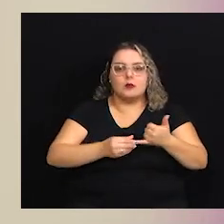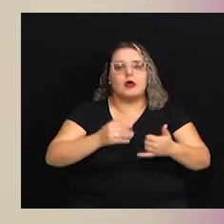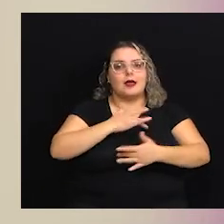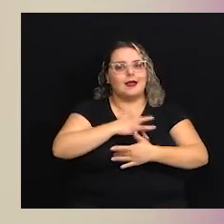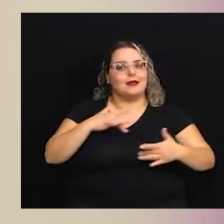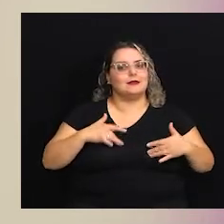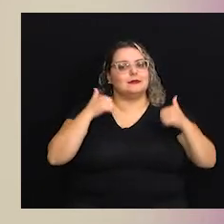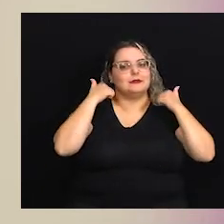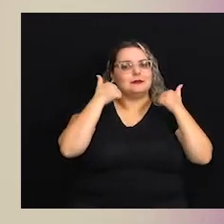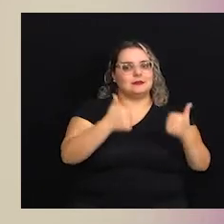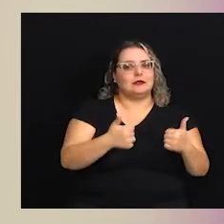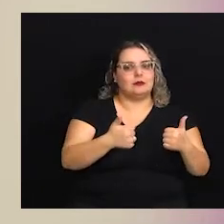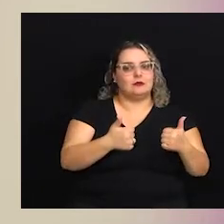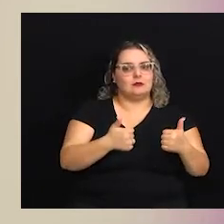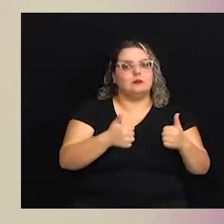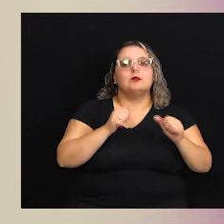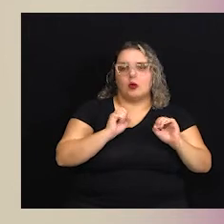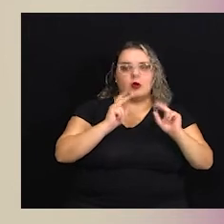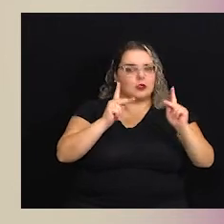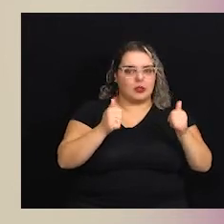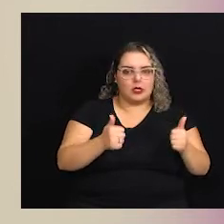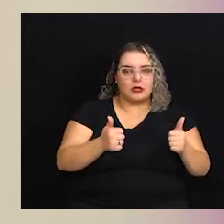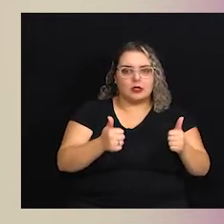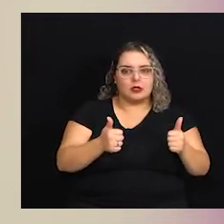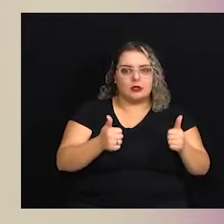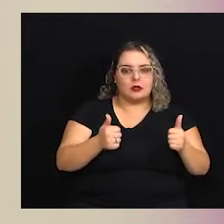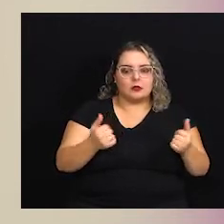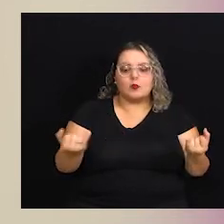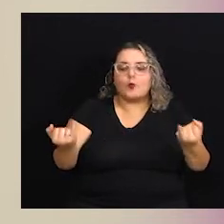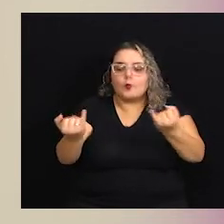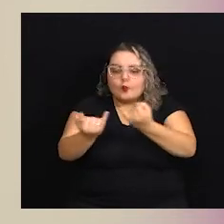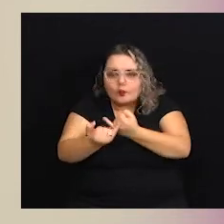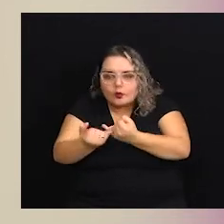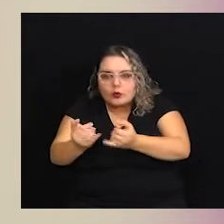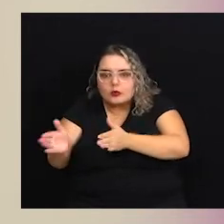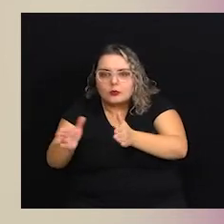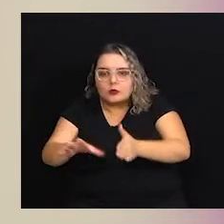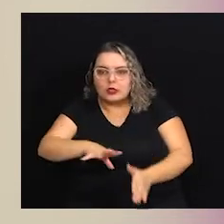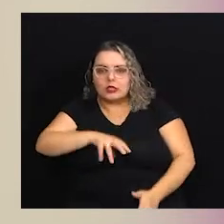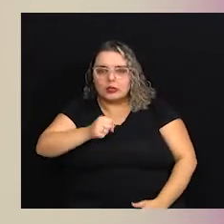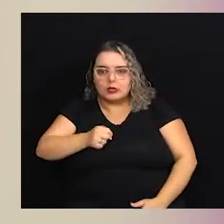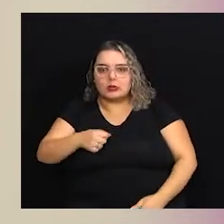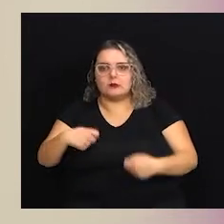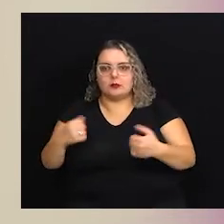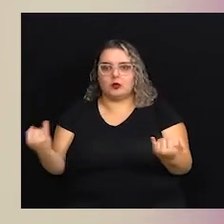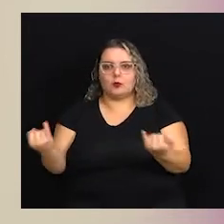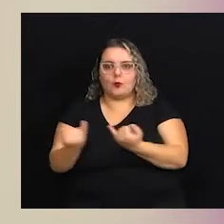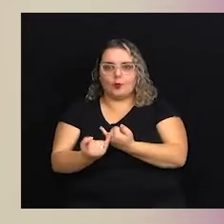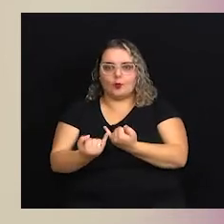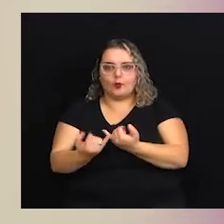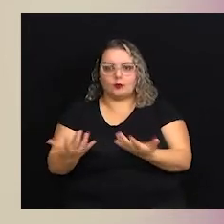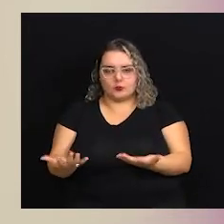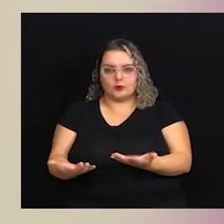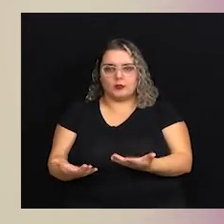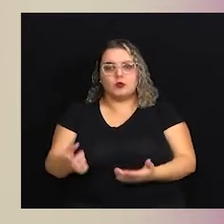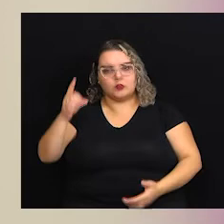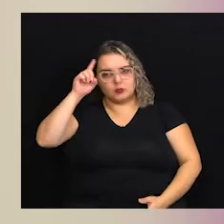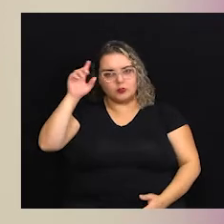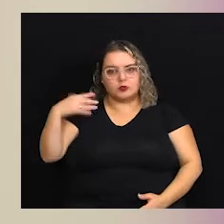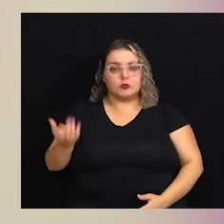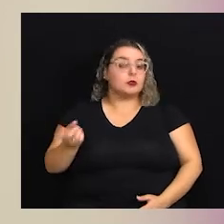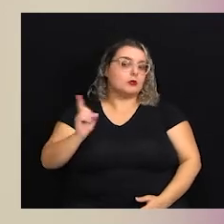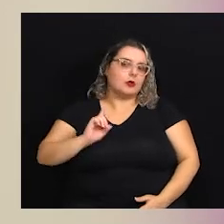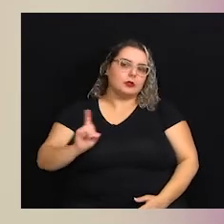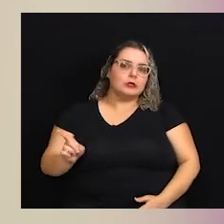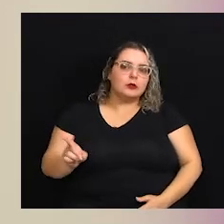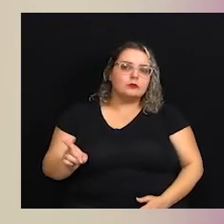dia a dia é saudável, mas é saudável, tá bem? Mas emagrece a mulher na fase da menopausa que precisa emagrecer, colocando